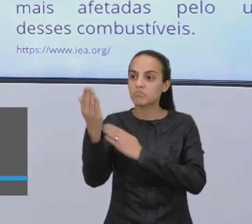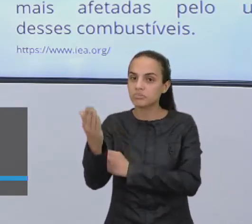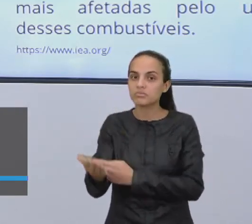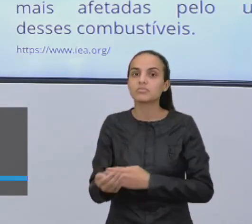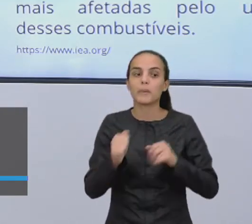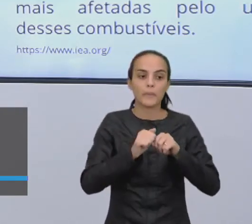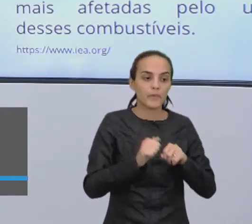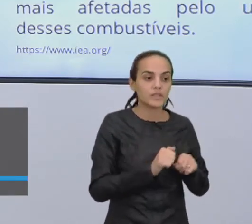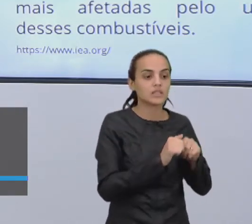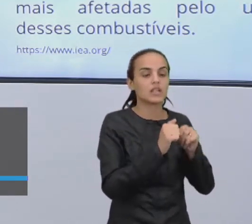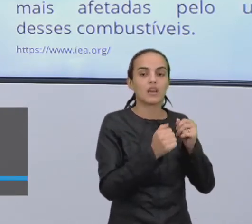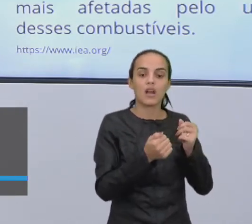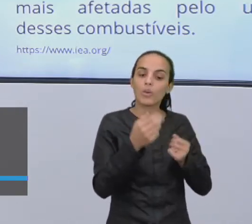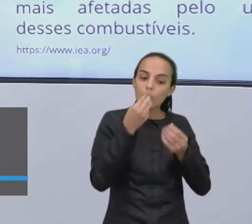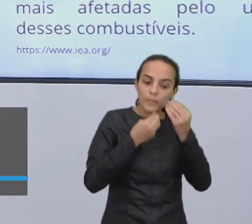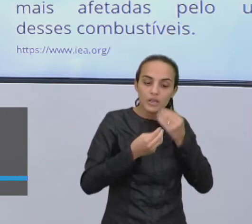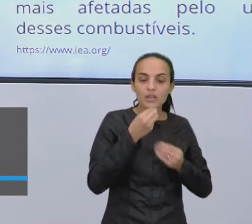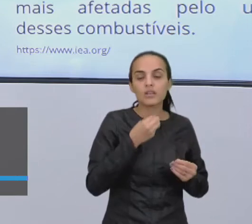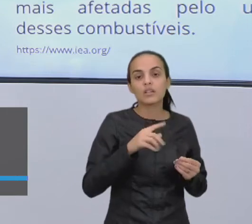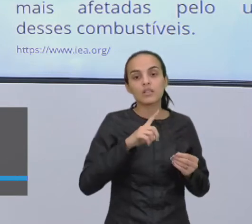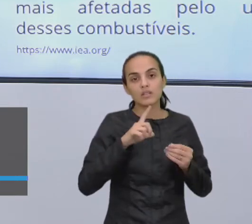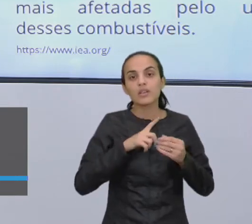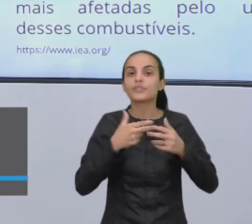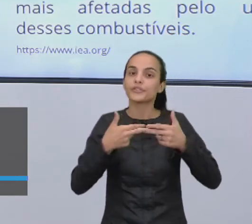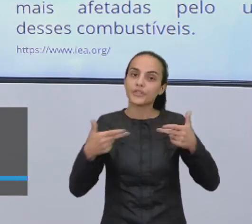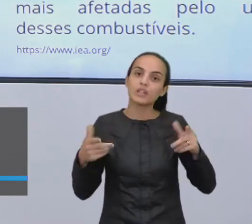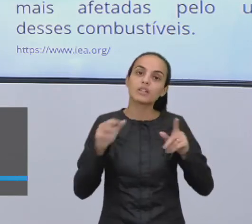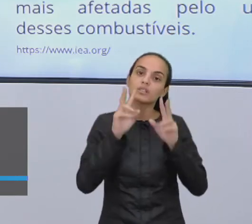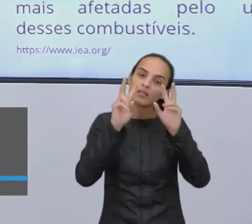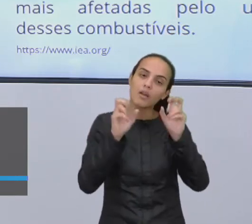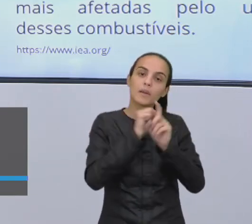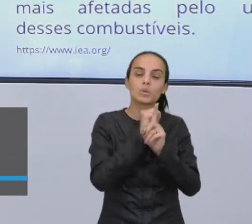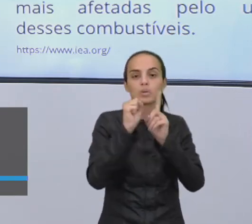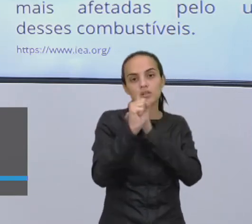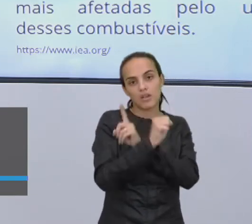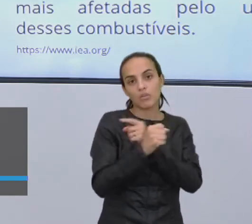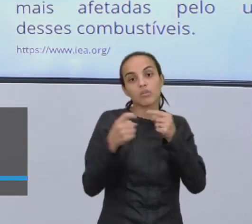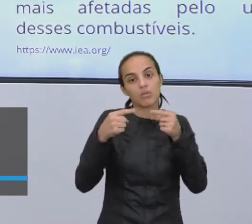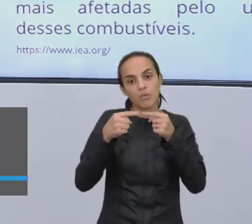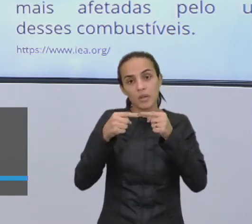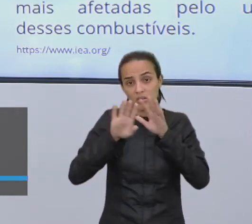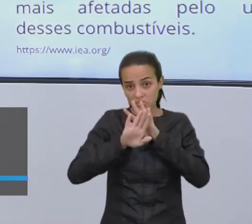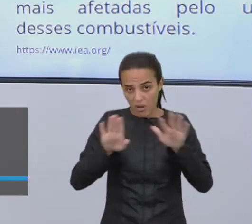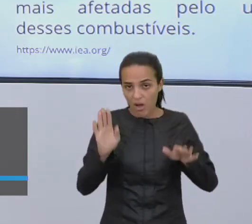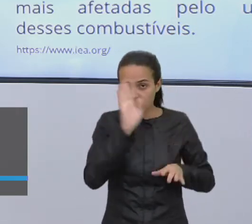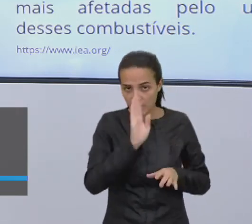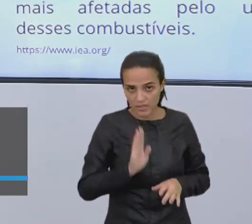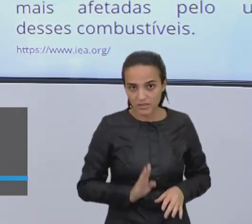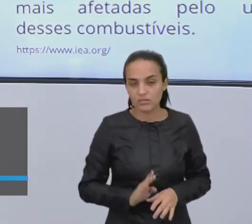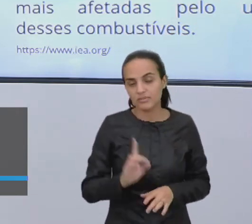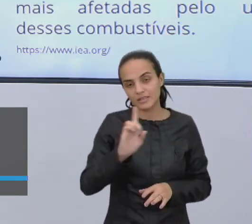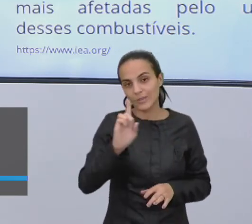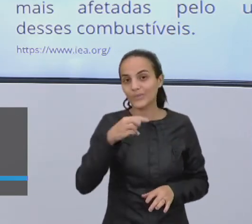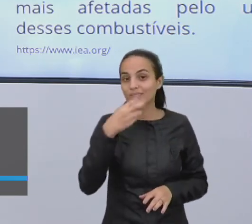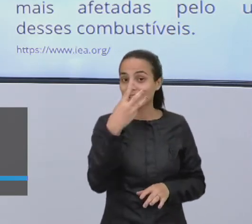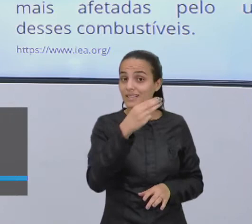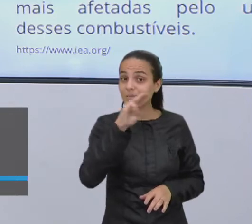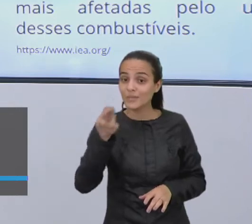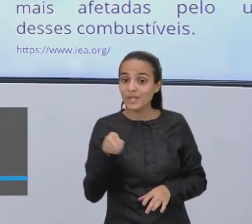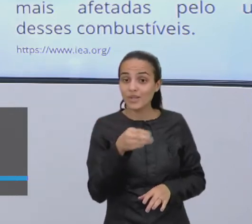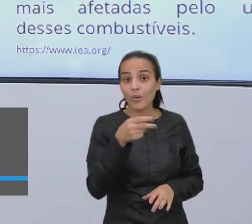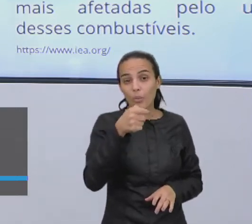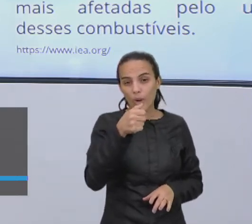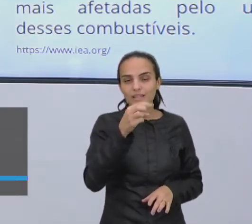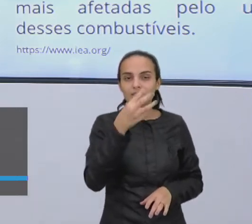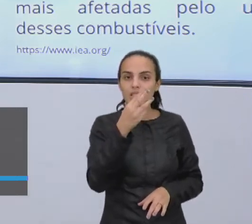a comida. Então tem toda uma questão social envolvida nisso, e não é só aqui no Brasil, tá, gente? Ó, 3 bilhões de pessoas, quase